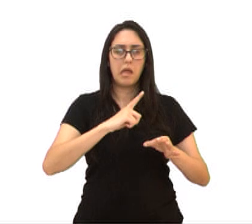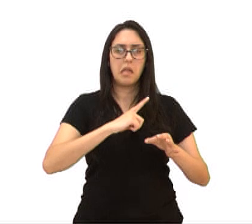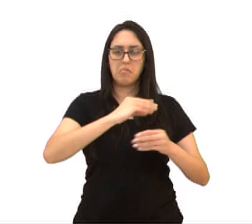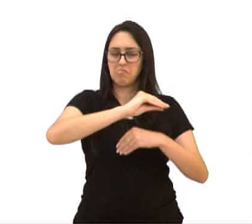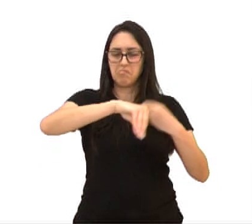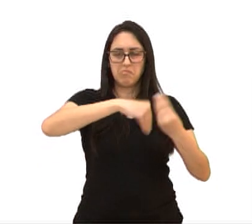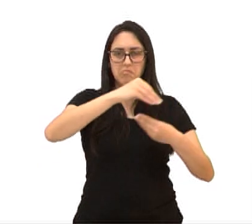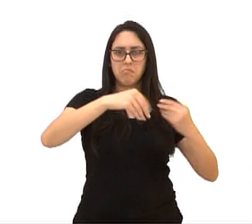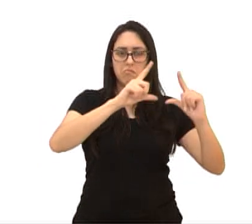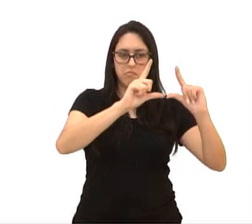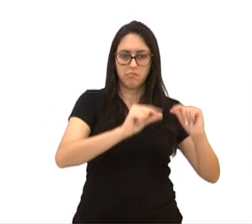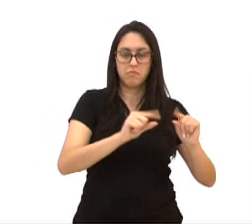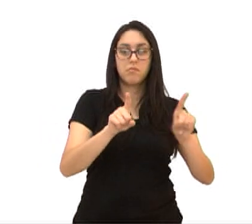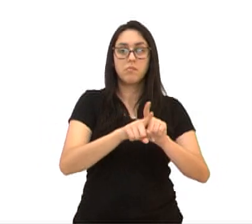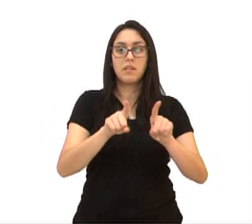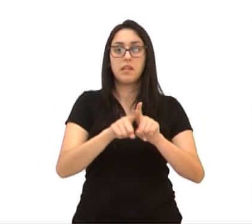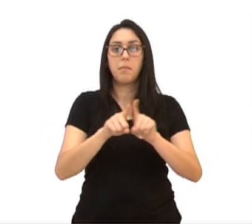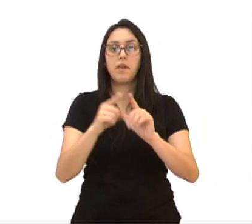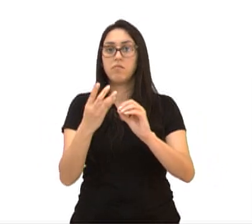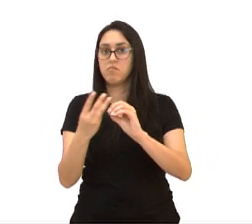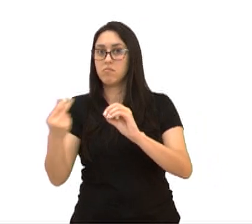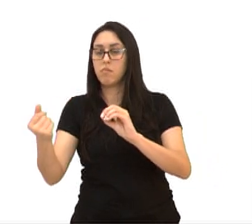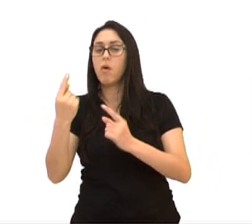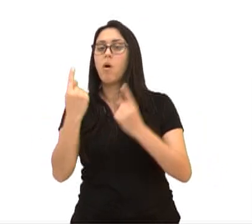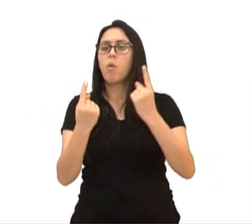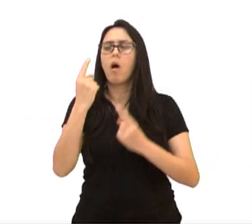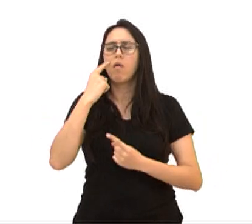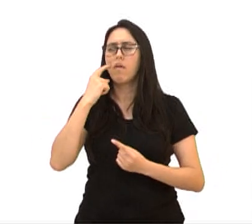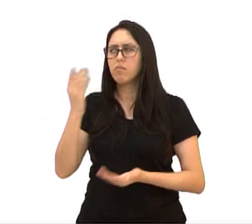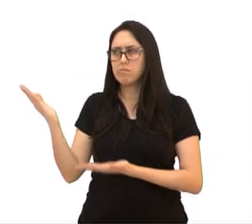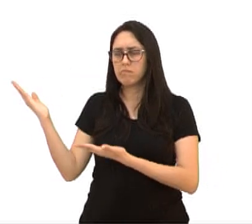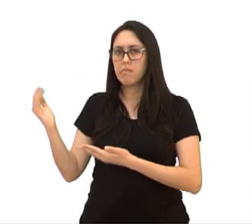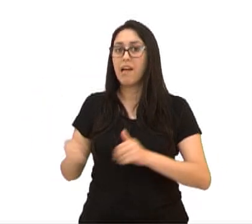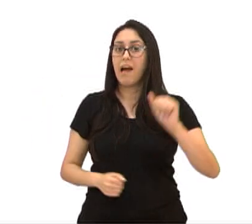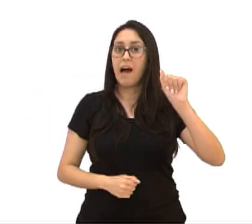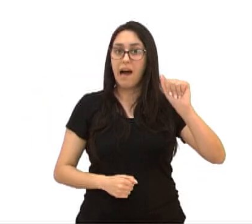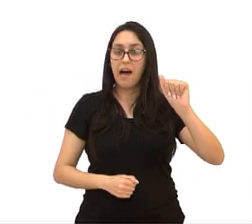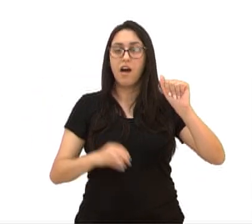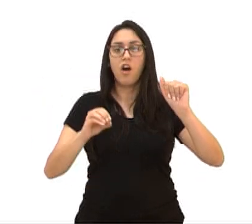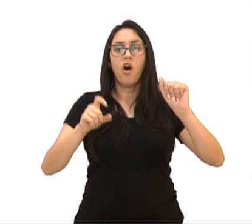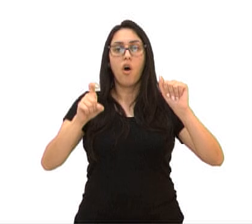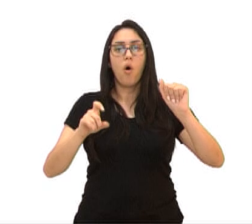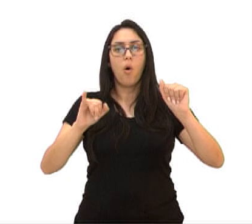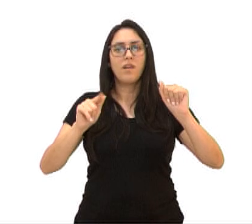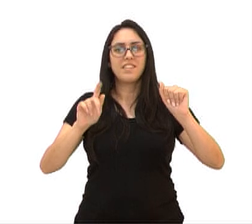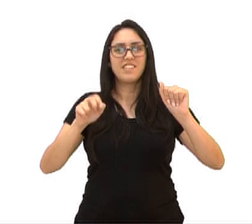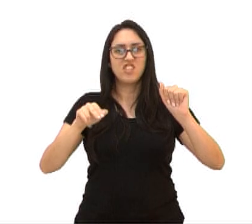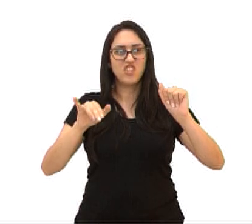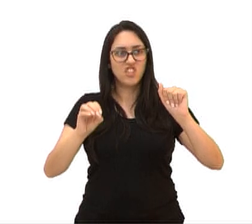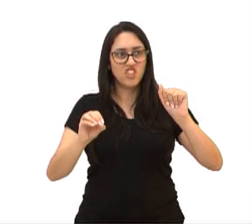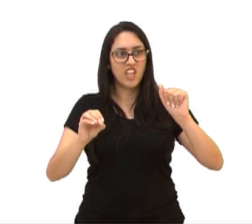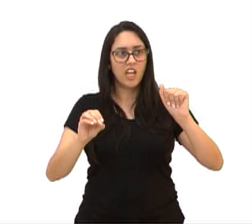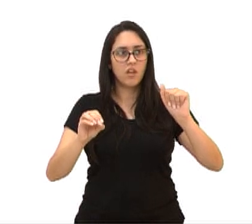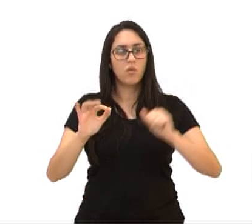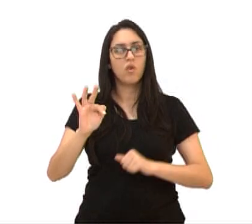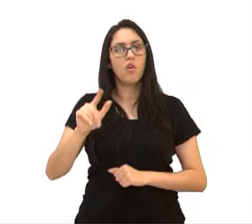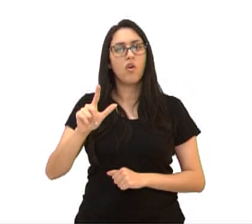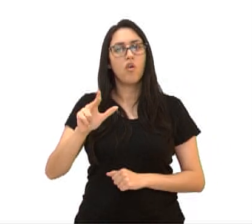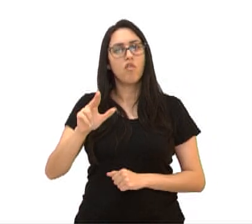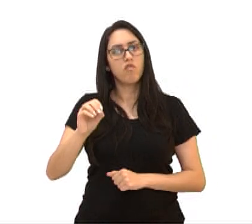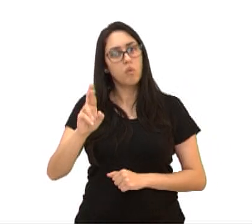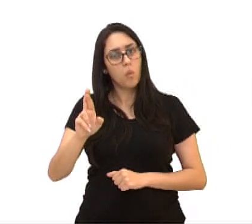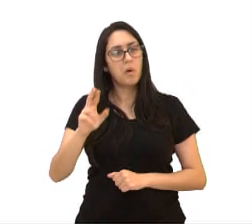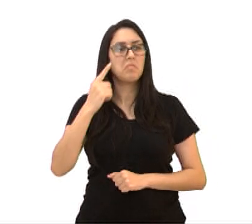a oxidante para a reação abaixo. Letra A, será o oxigênio e o flúor. Letra B, o hidrogênio e o